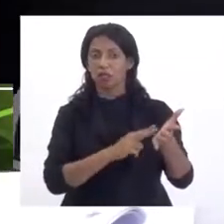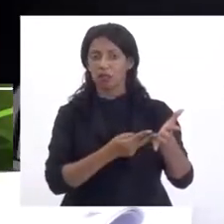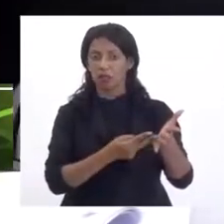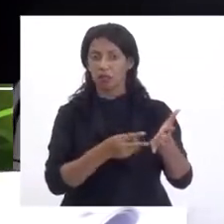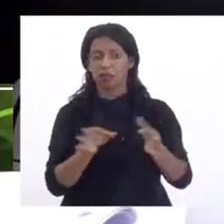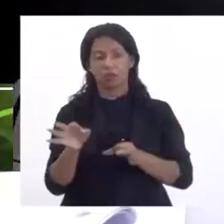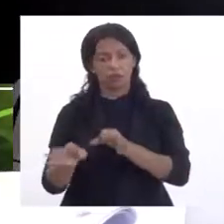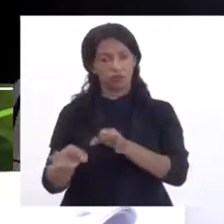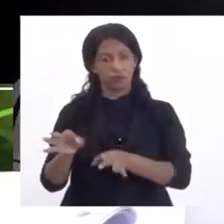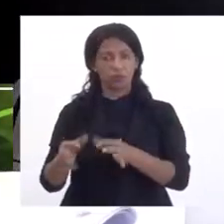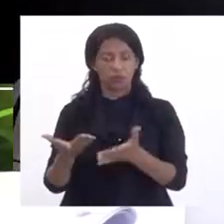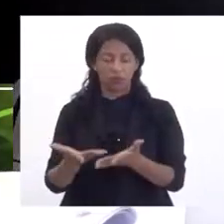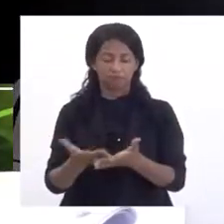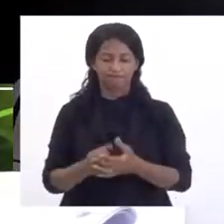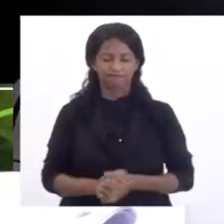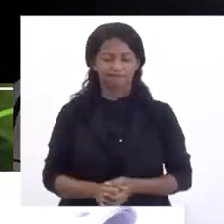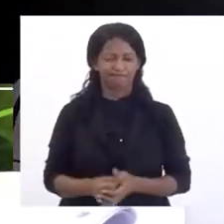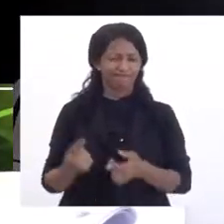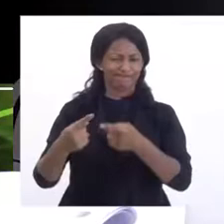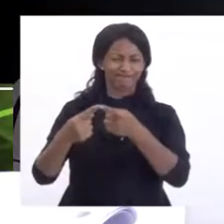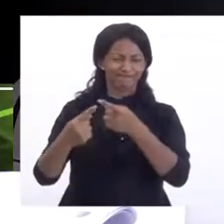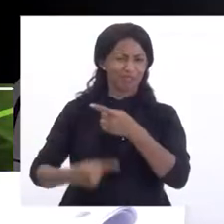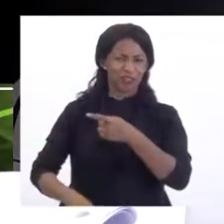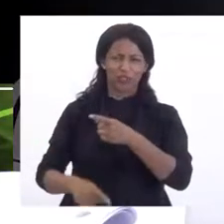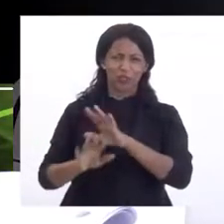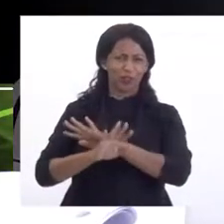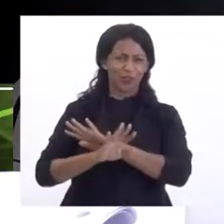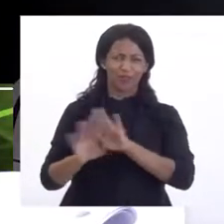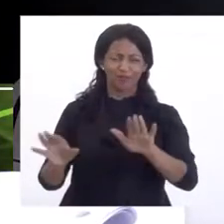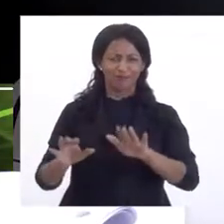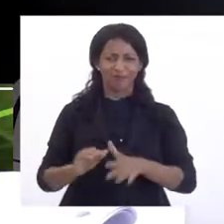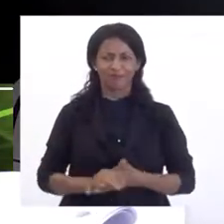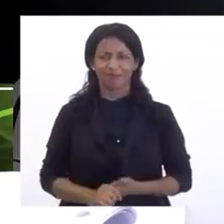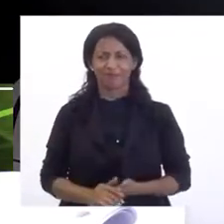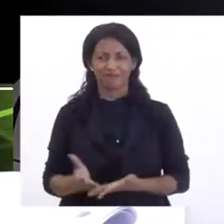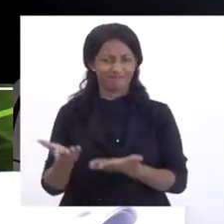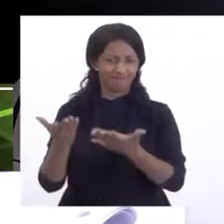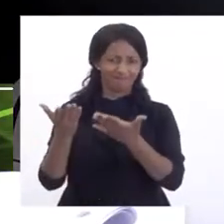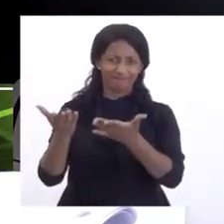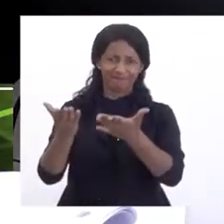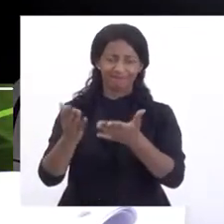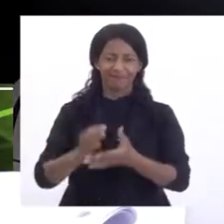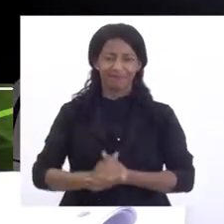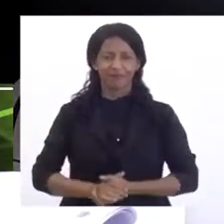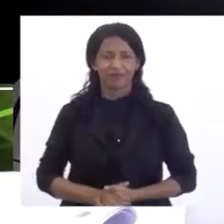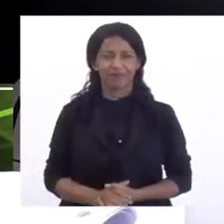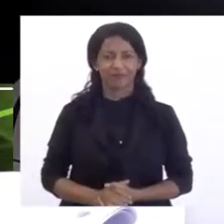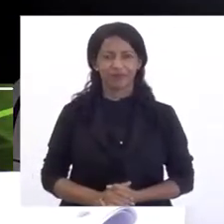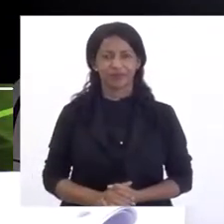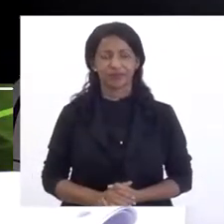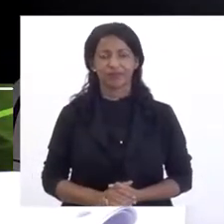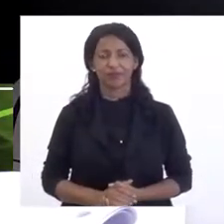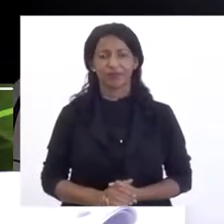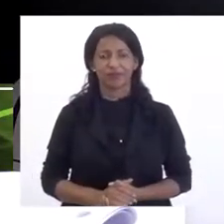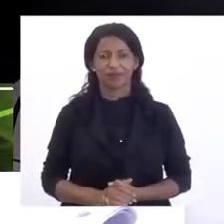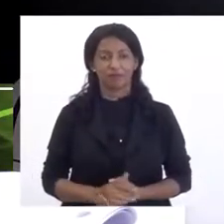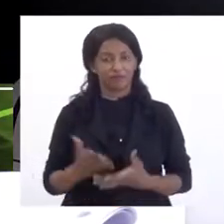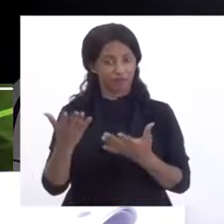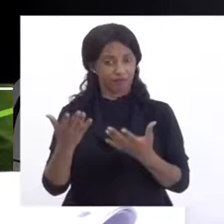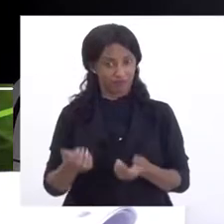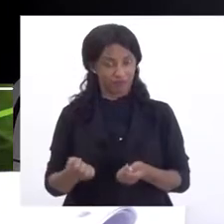jurídica. Discordo profundamente de Vossa Excelência. Vamos